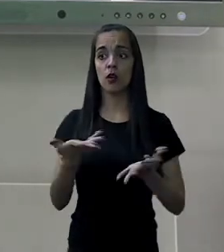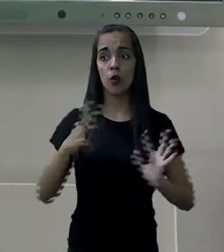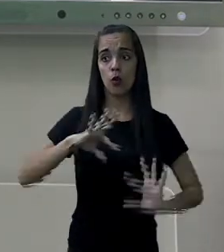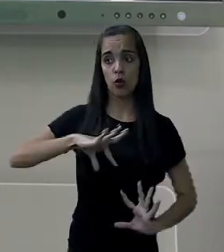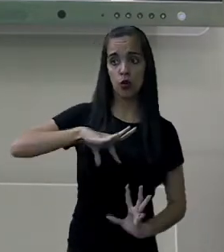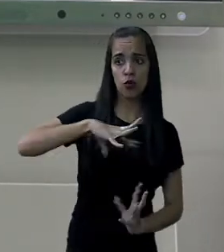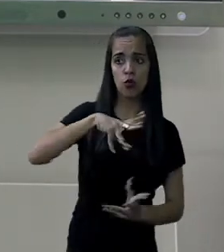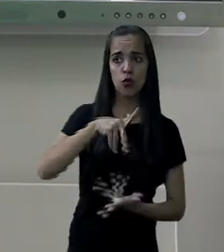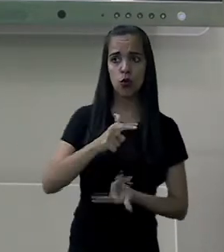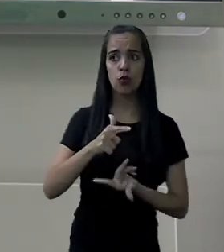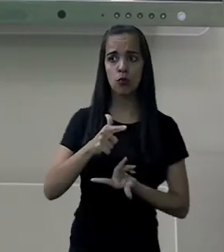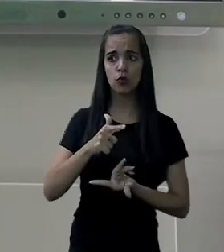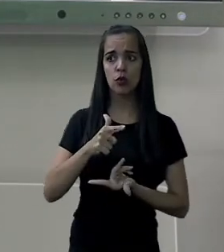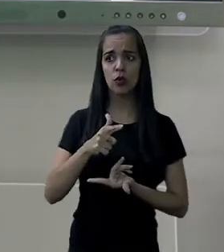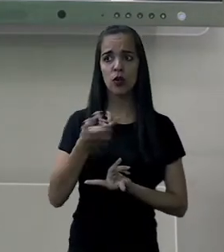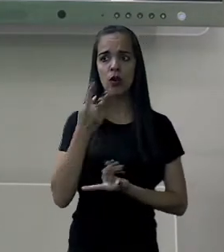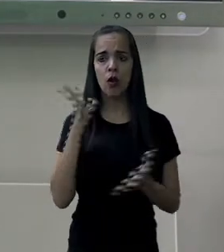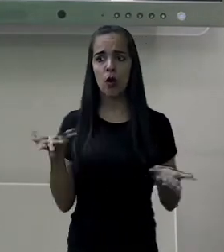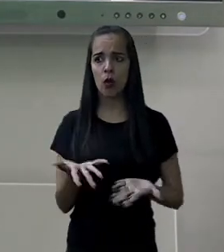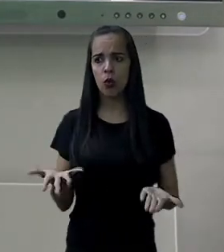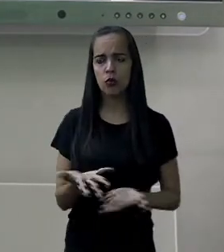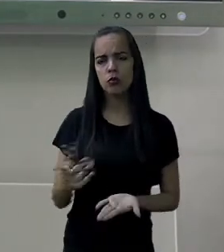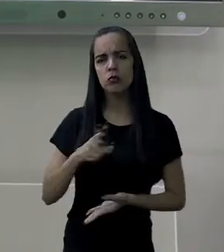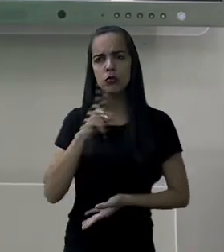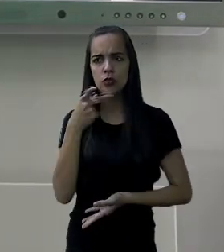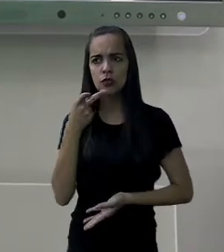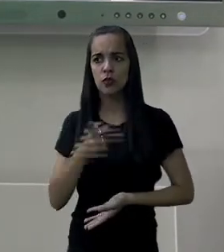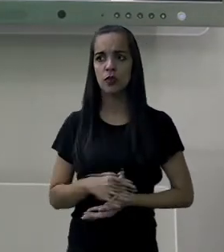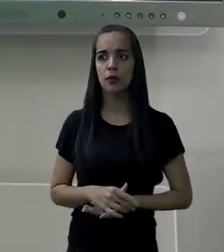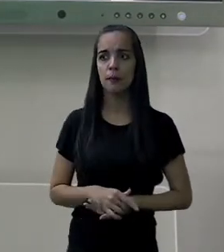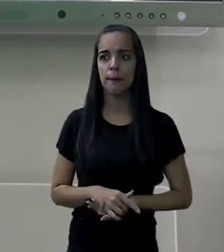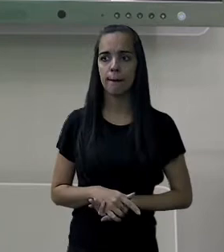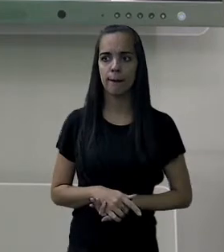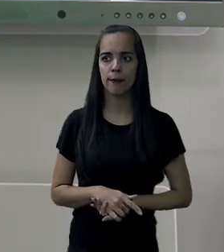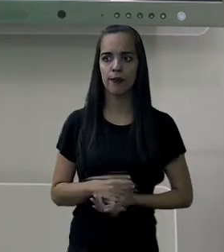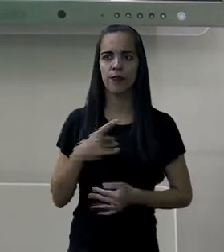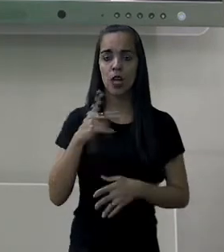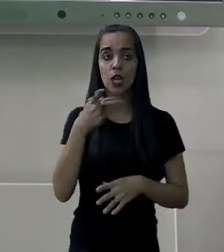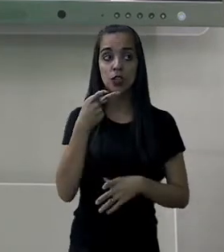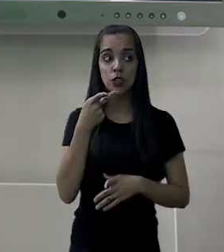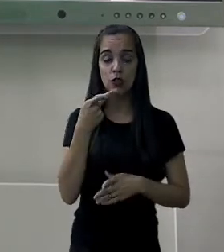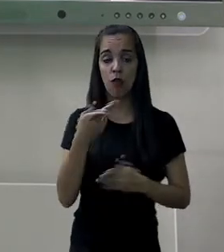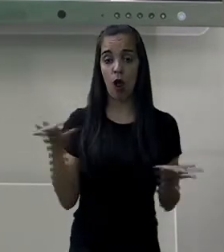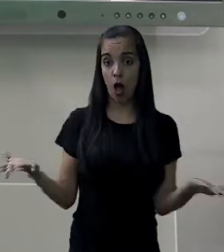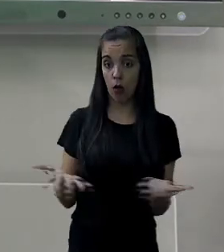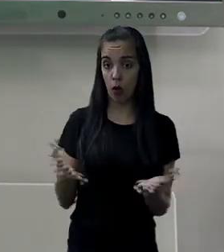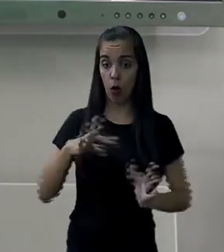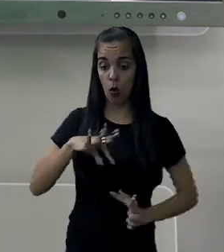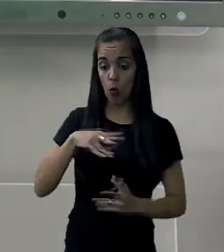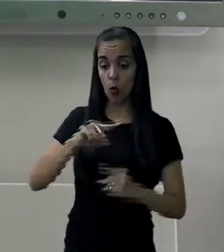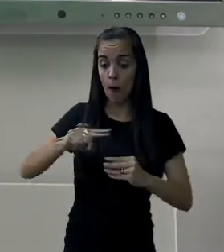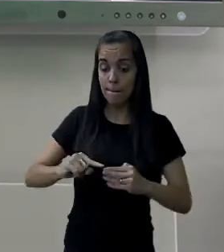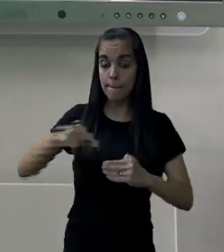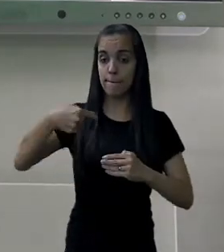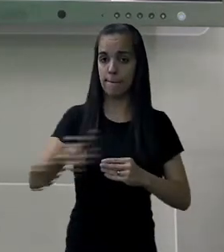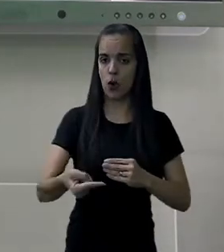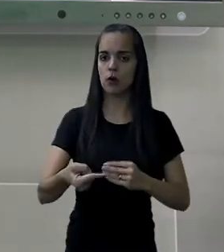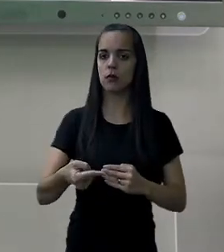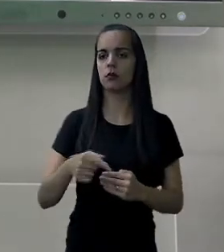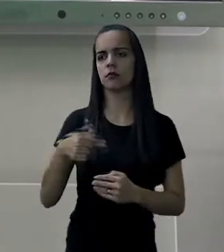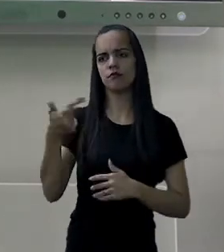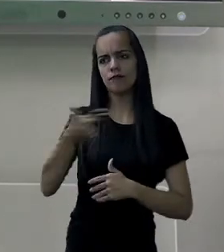vê surgir, o mundo agora que eu falo, o mundo pós-Segunda Guerra Mundial, vê surgir